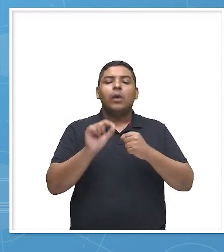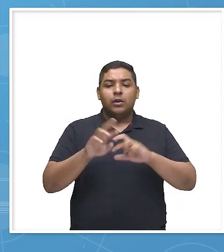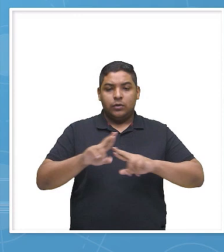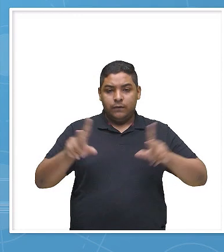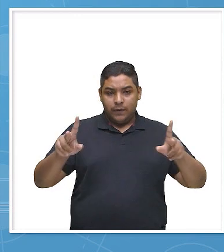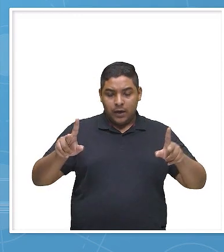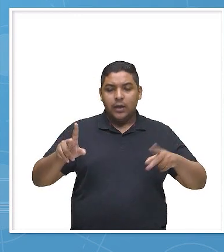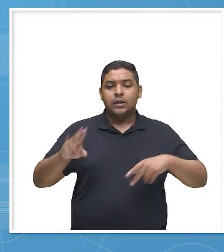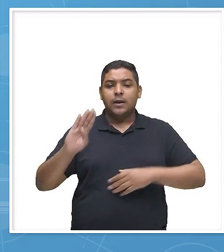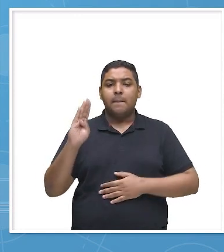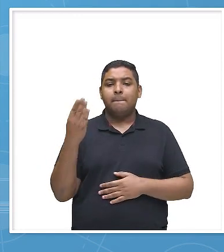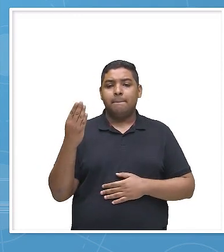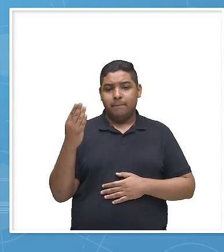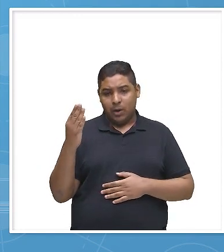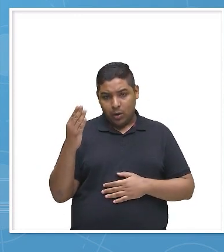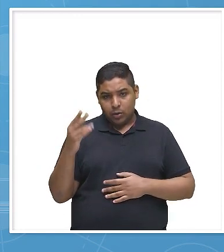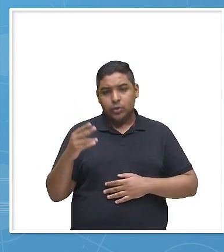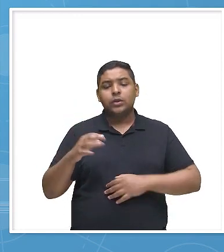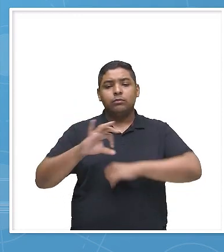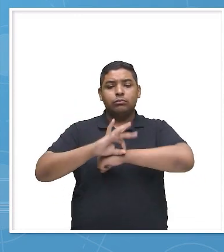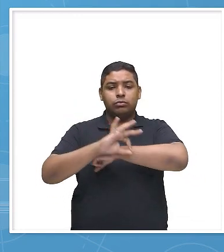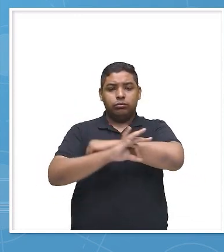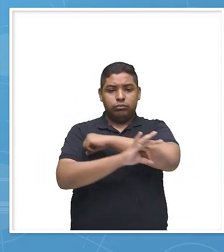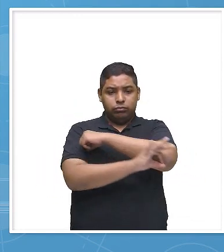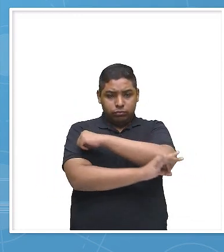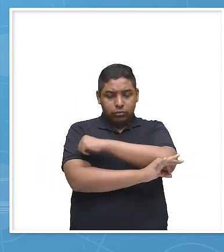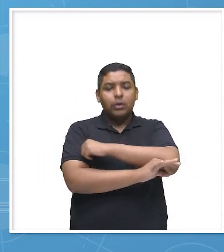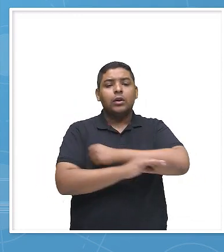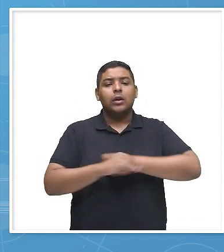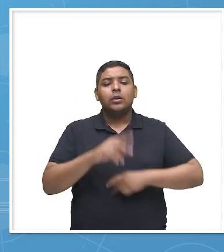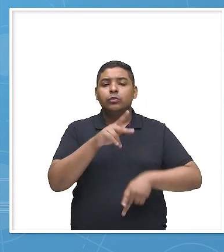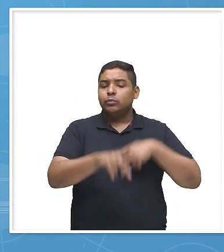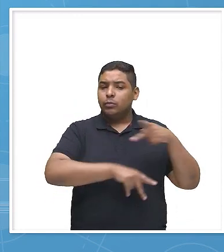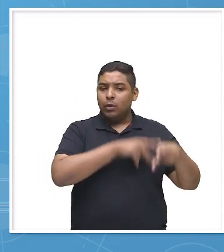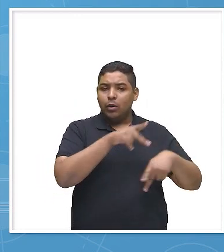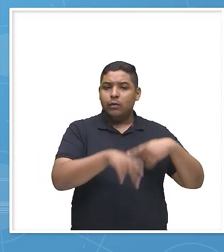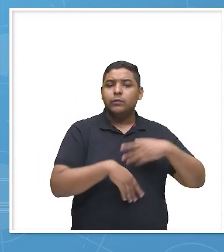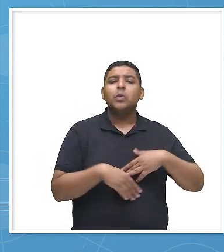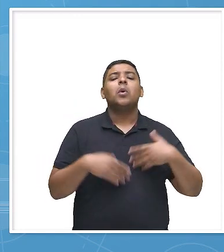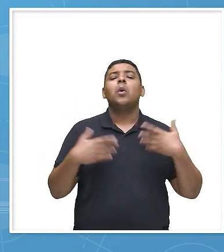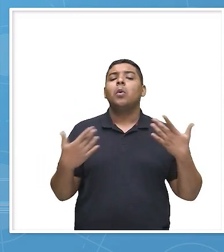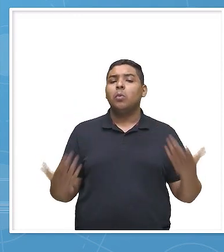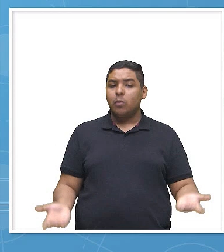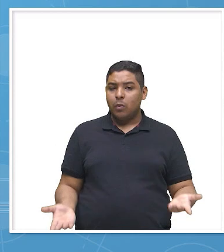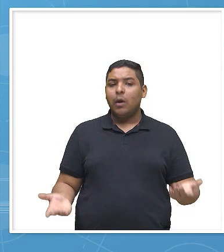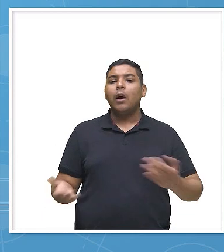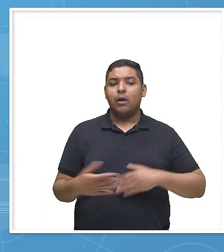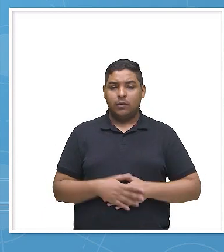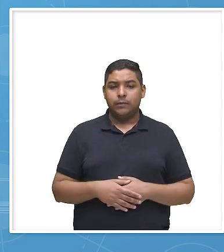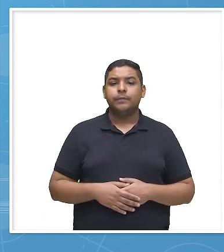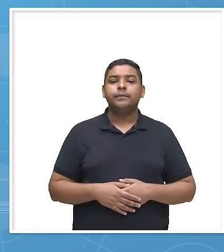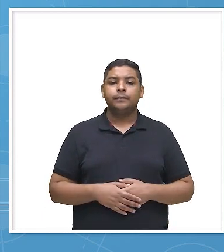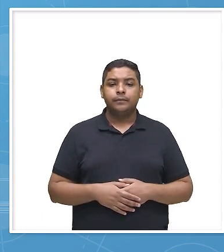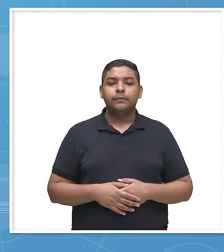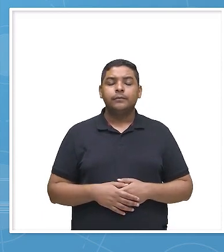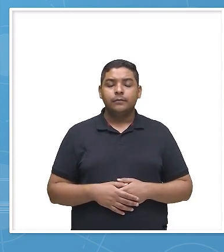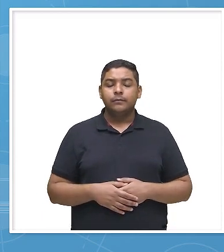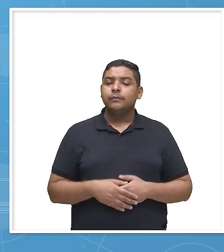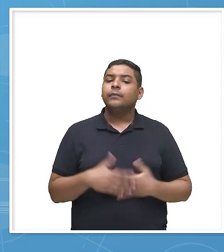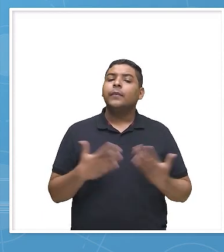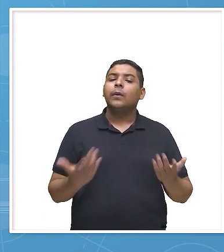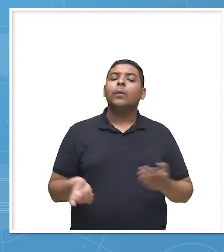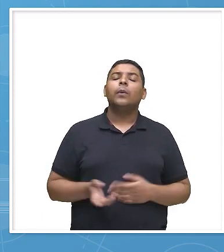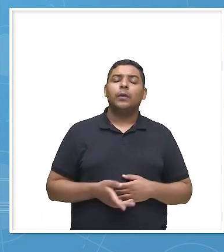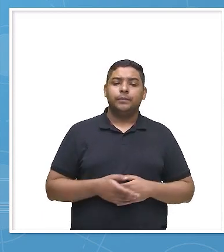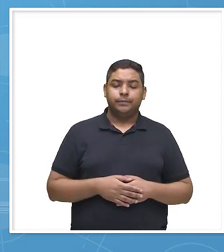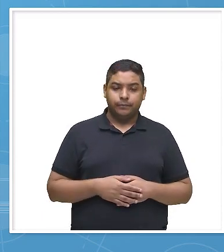biológicas entre os povos. Será que isso é racismo, galerinha? Qual dessas opções, então, corresponderia o